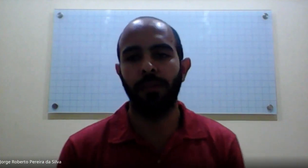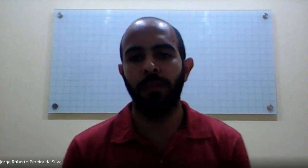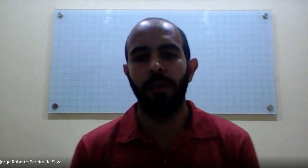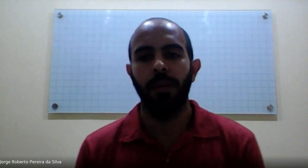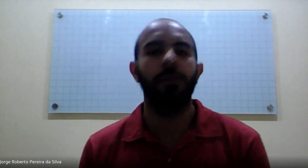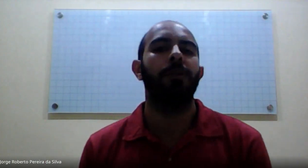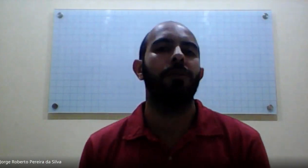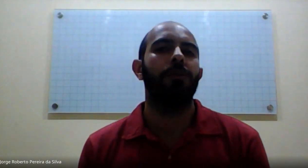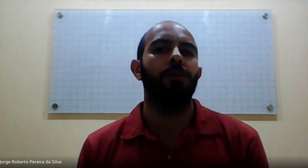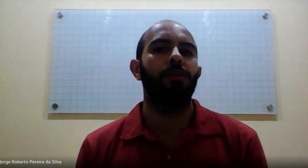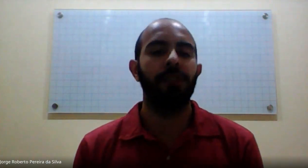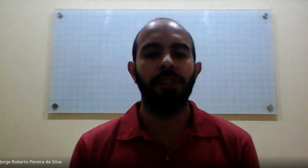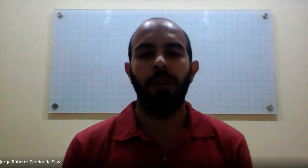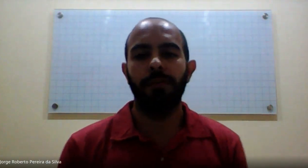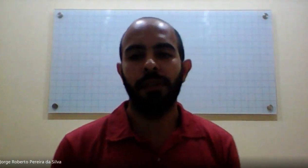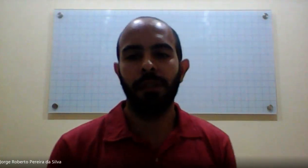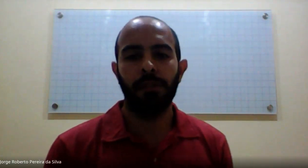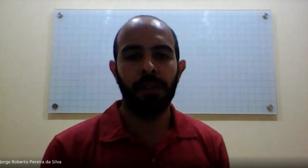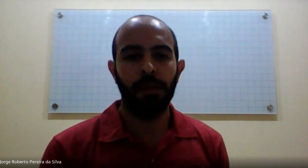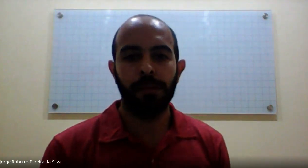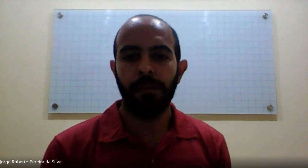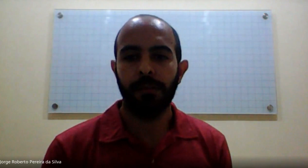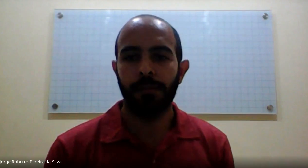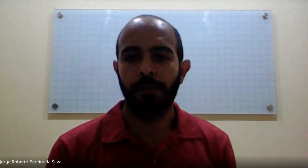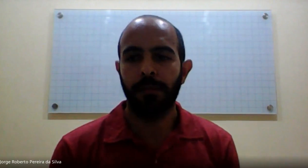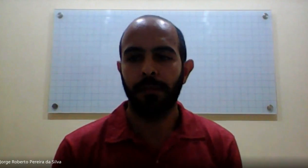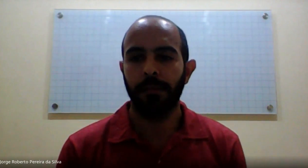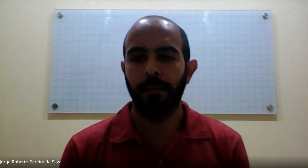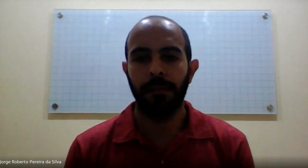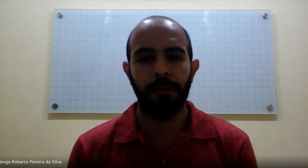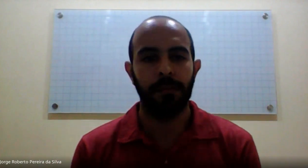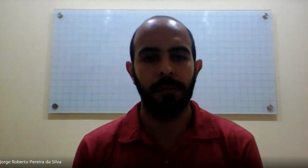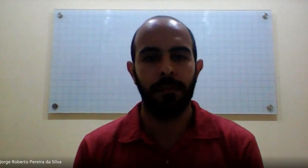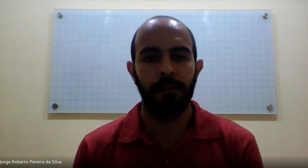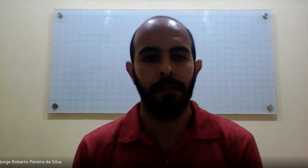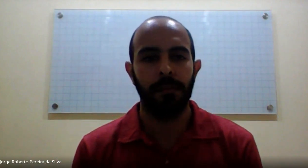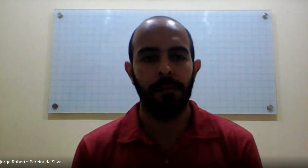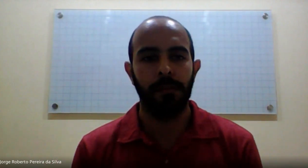ser o 29, o 30 e o 31.